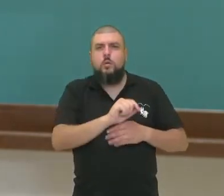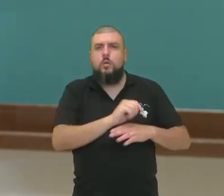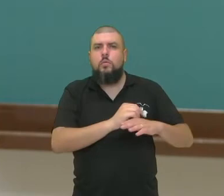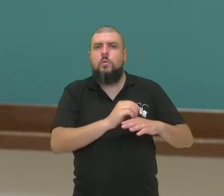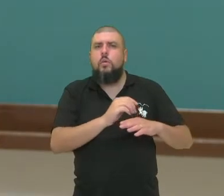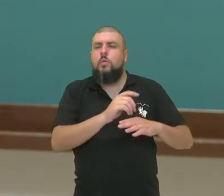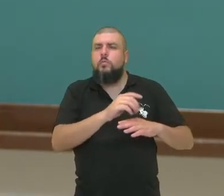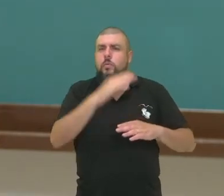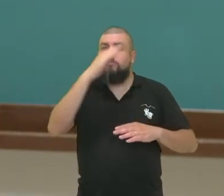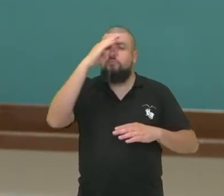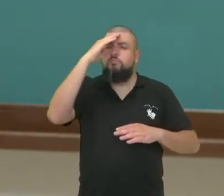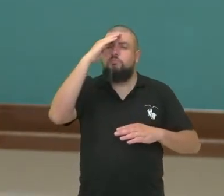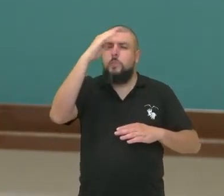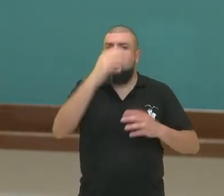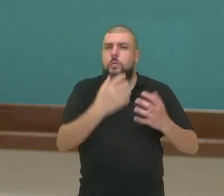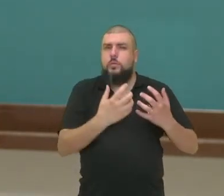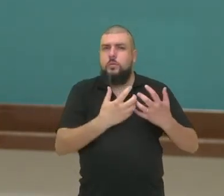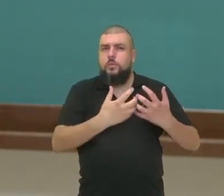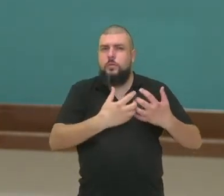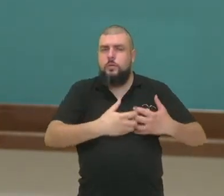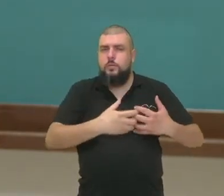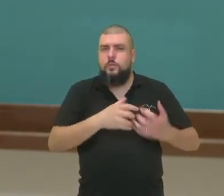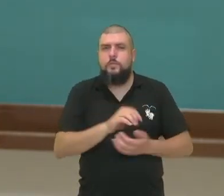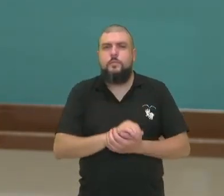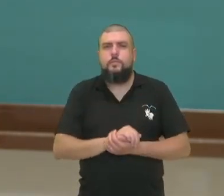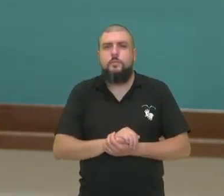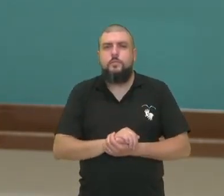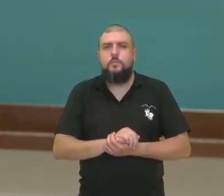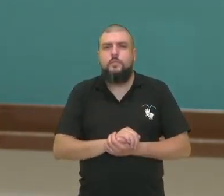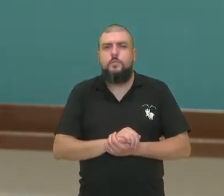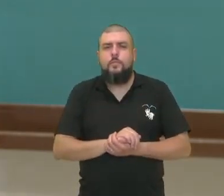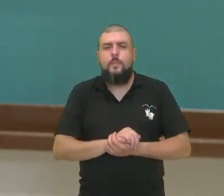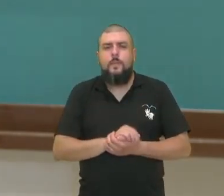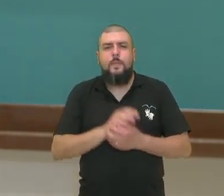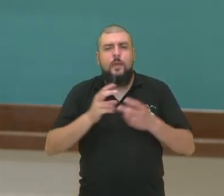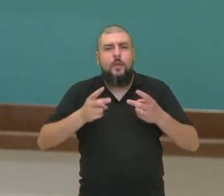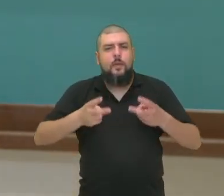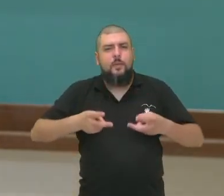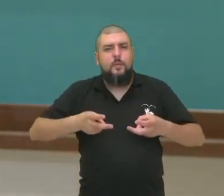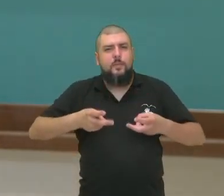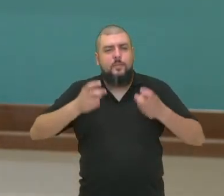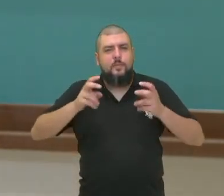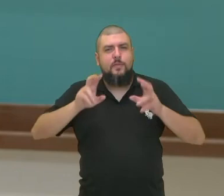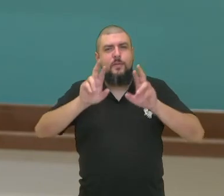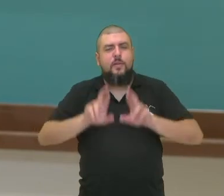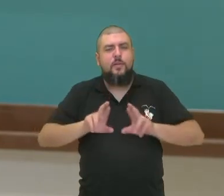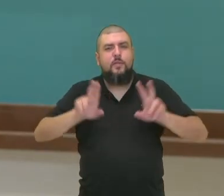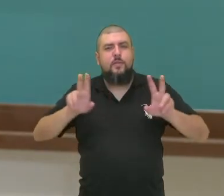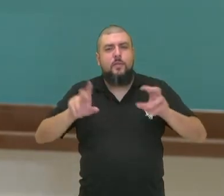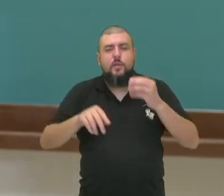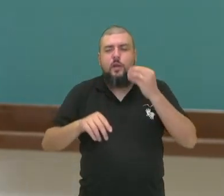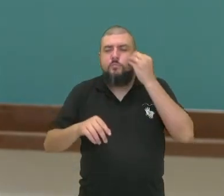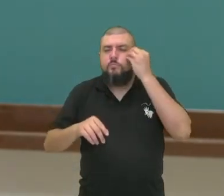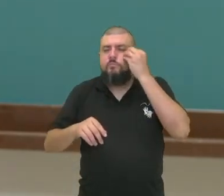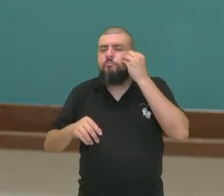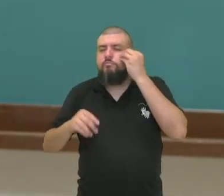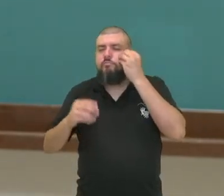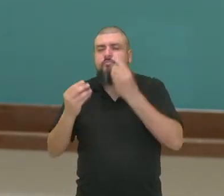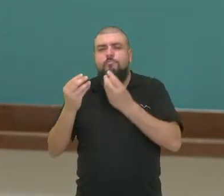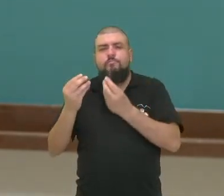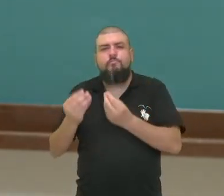tá? Aqui então, só ilustrando essa diferença entre empirismo e racionalismo. O empirismo é